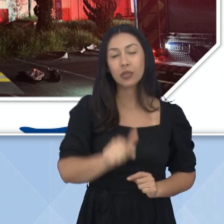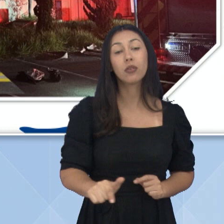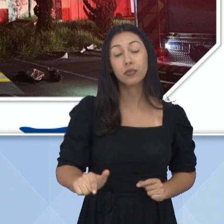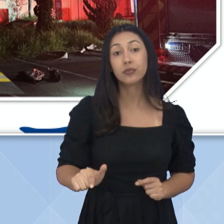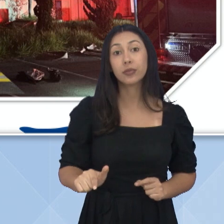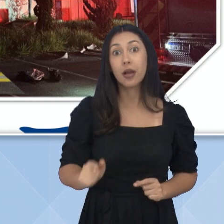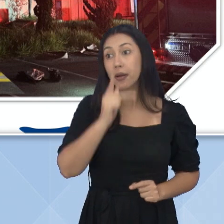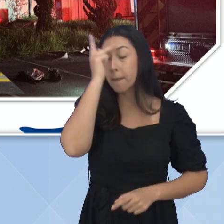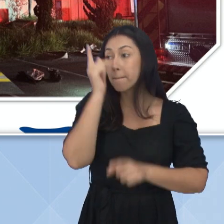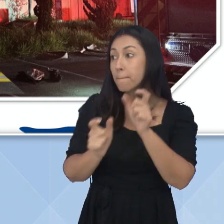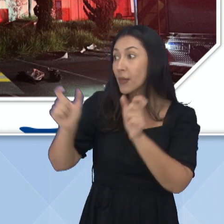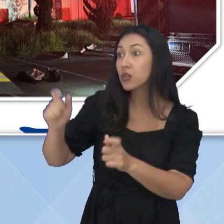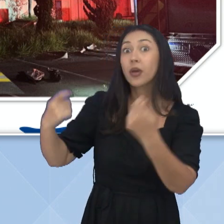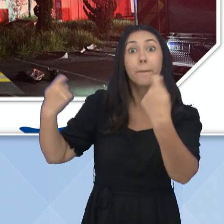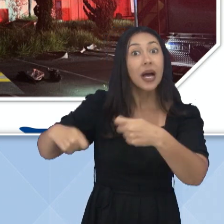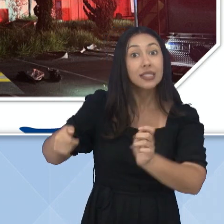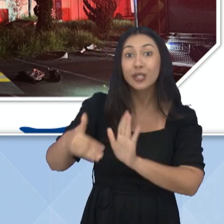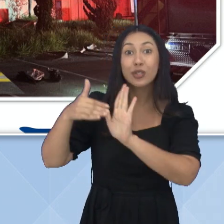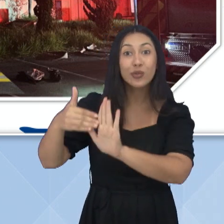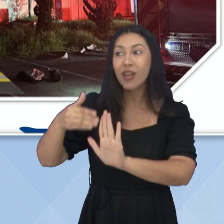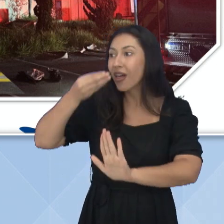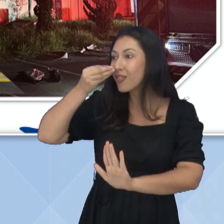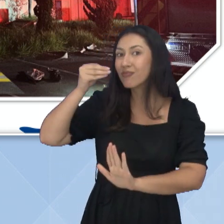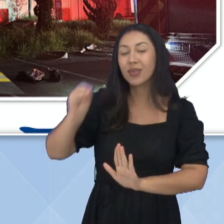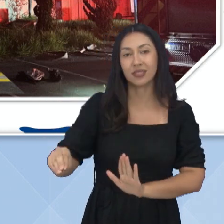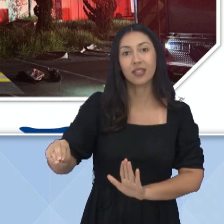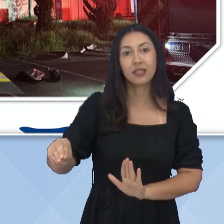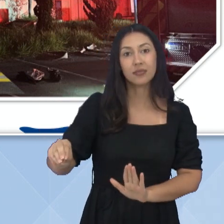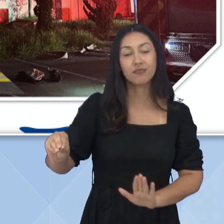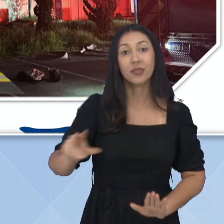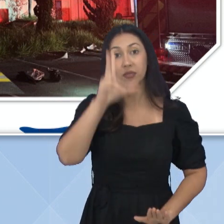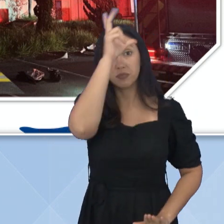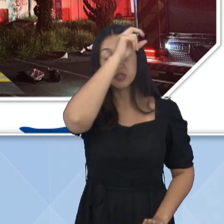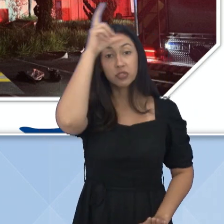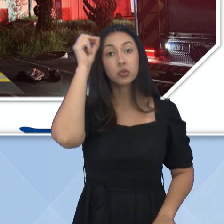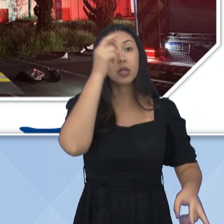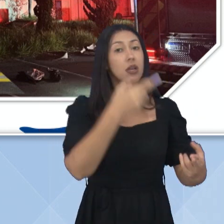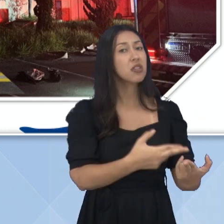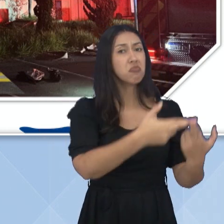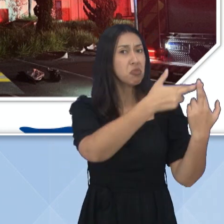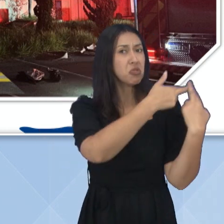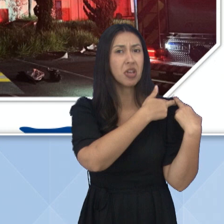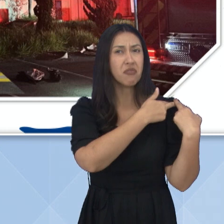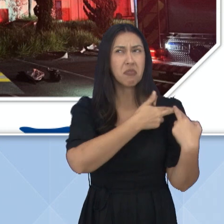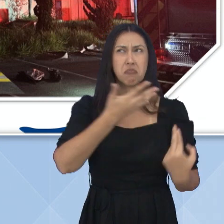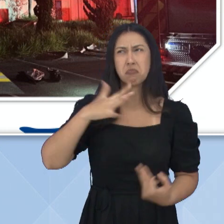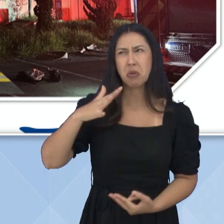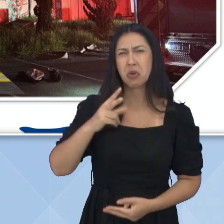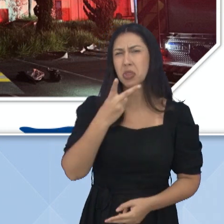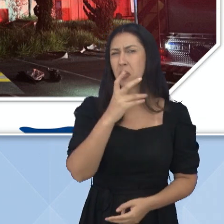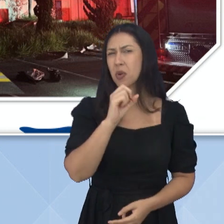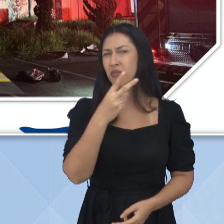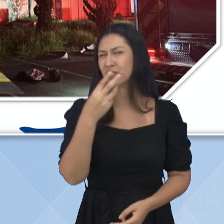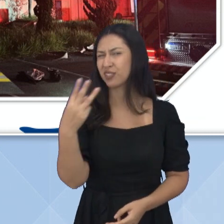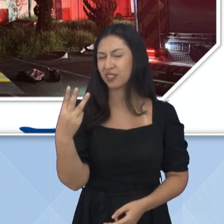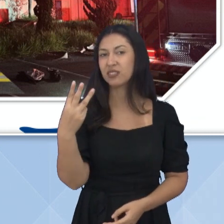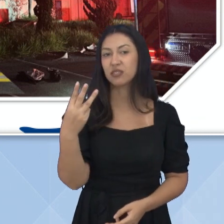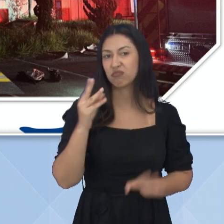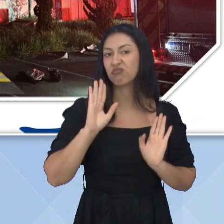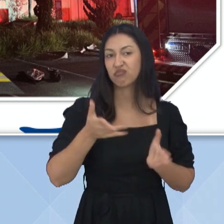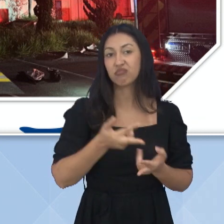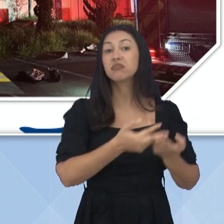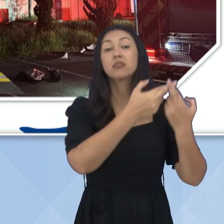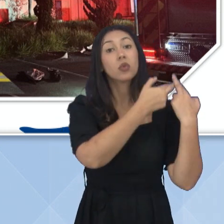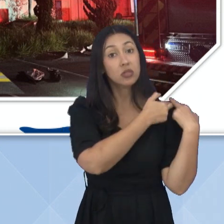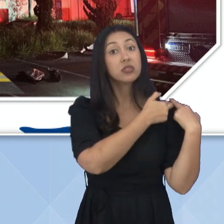mais precisa foi deixado de lado. A Prefeitura é responsável desde meados de 2023. Isso